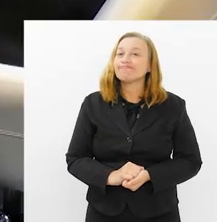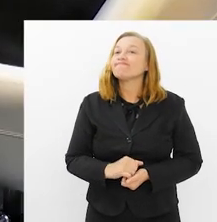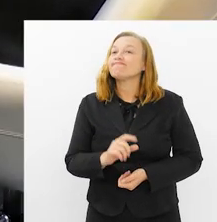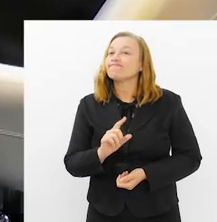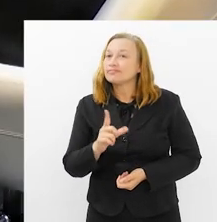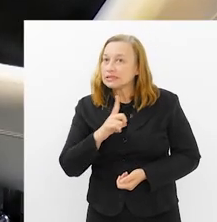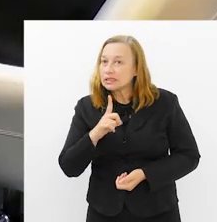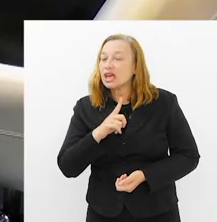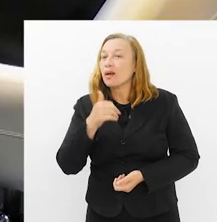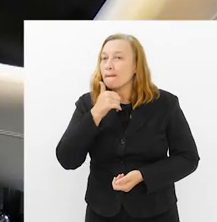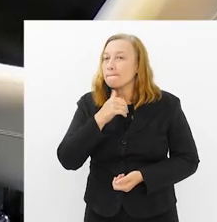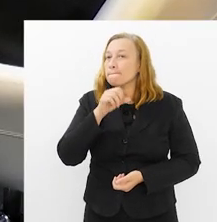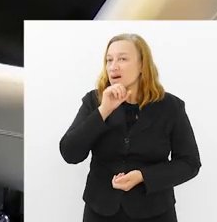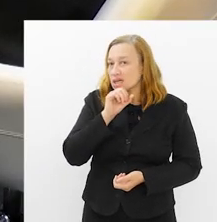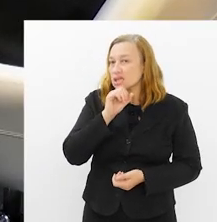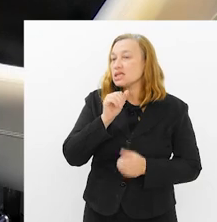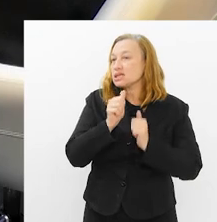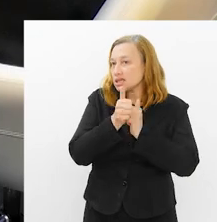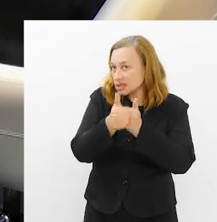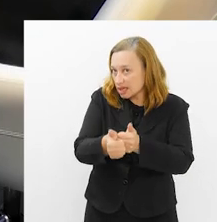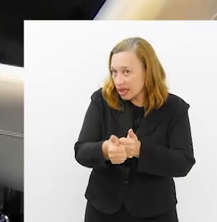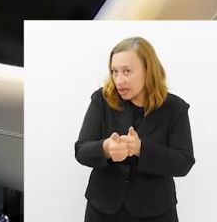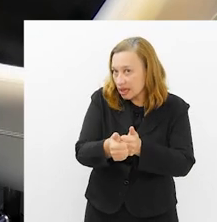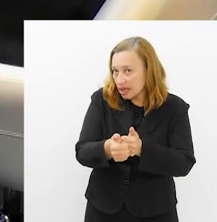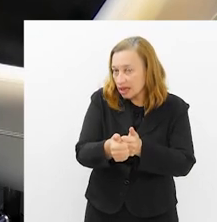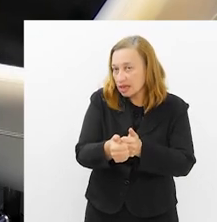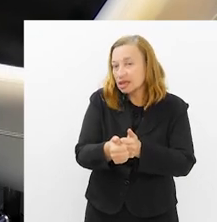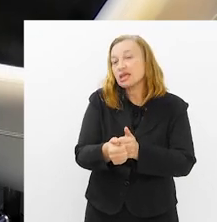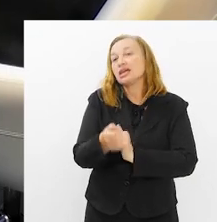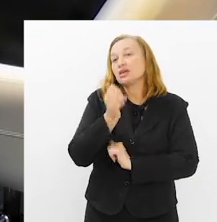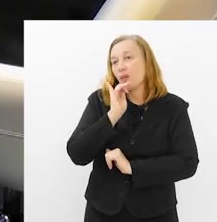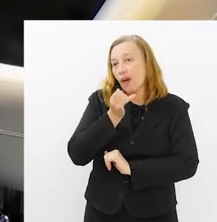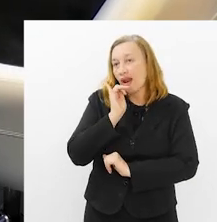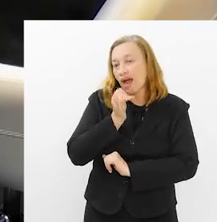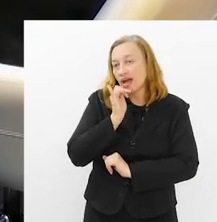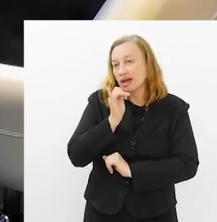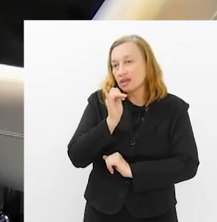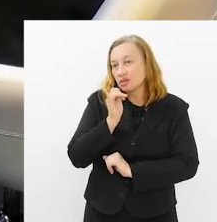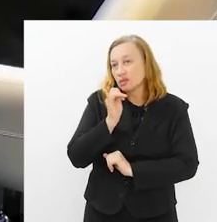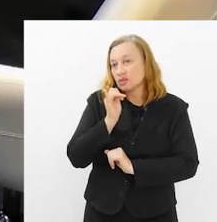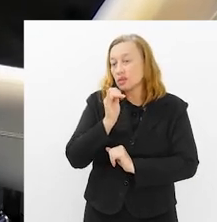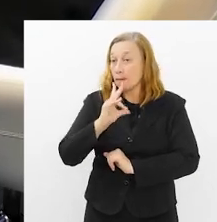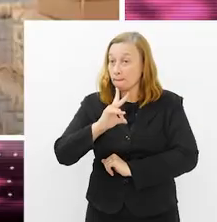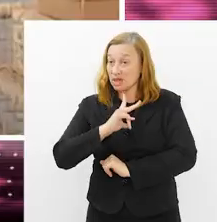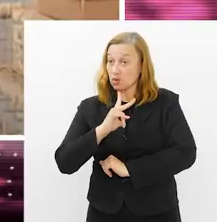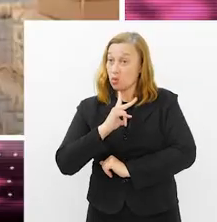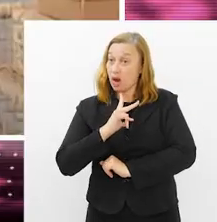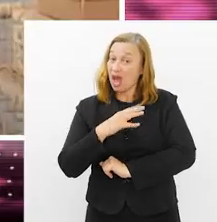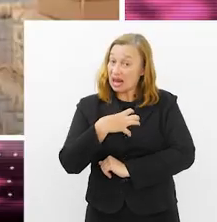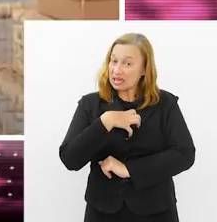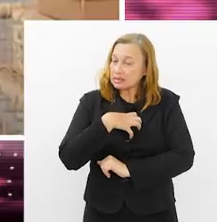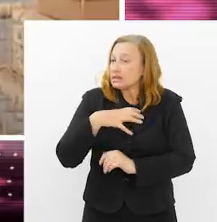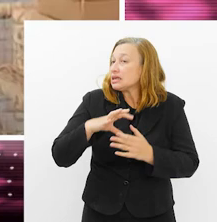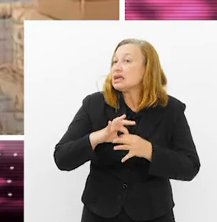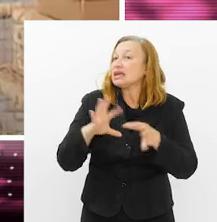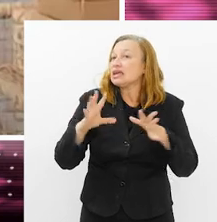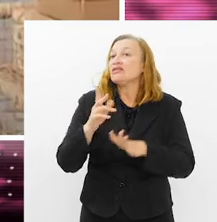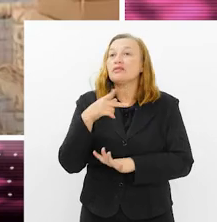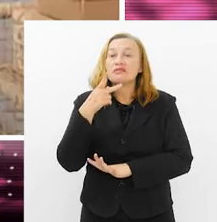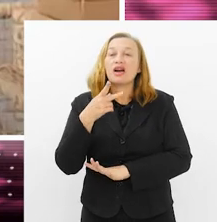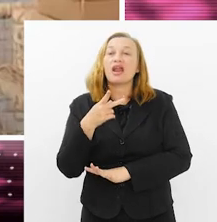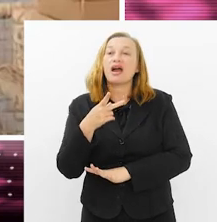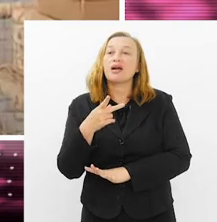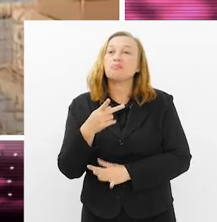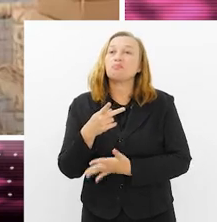Não, tem também mães que seguem a página, né, que também me dão relatos no privado, porque elas se sentem